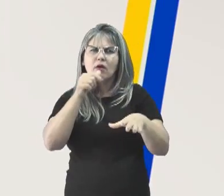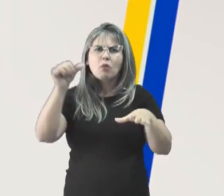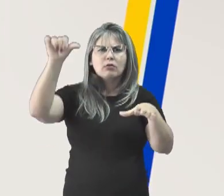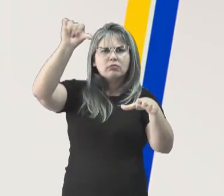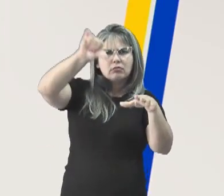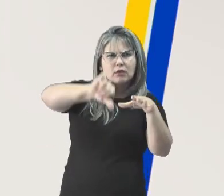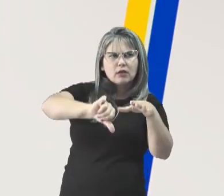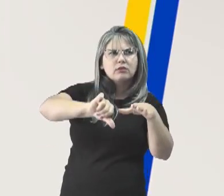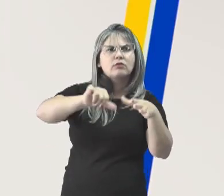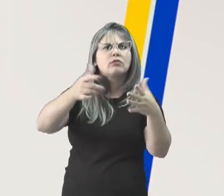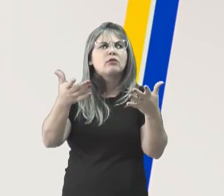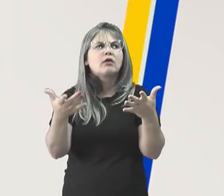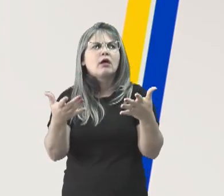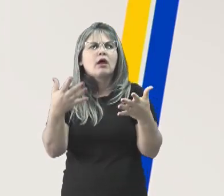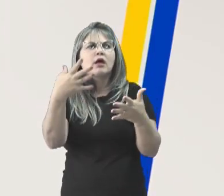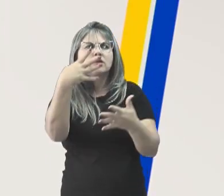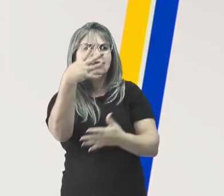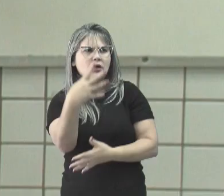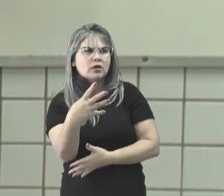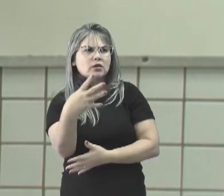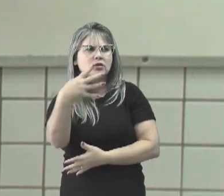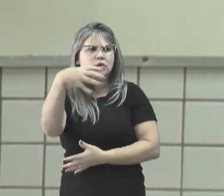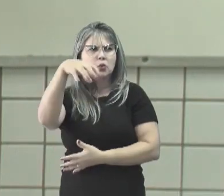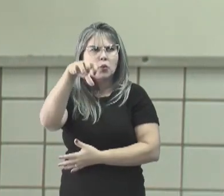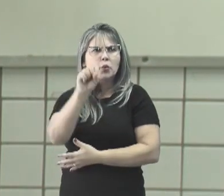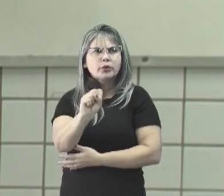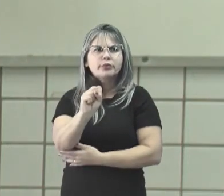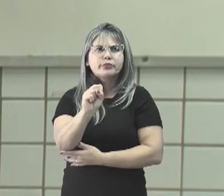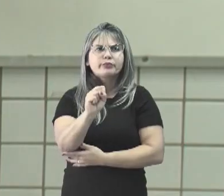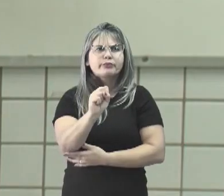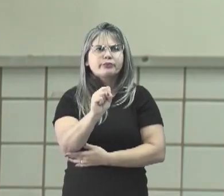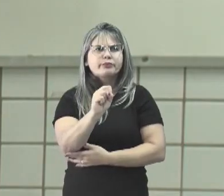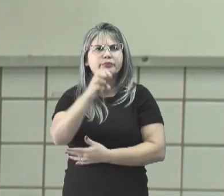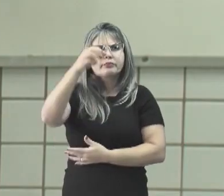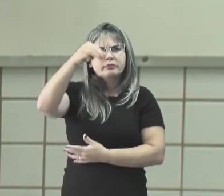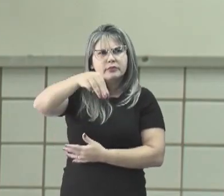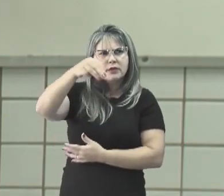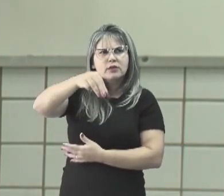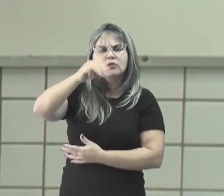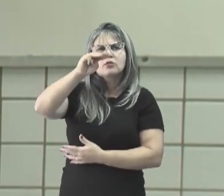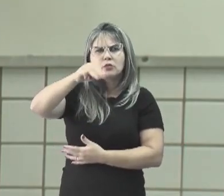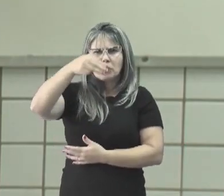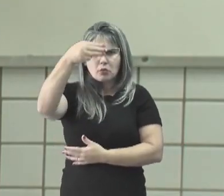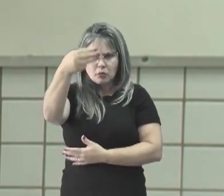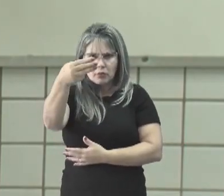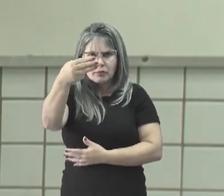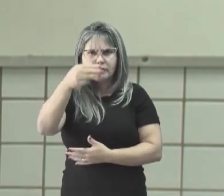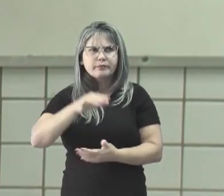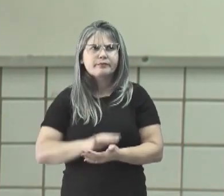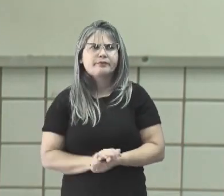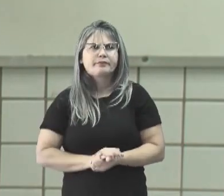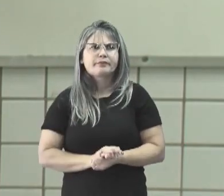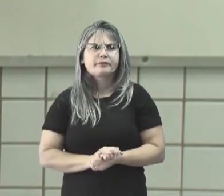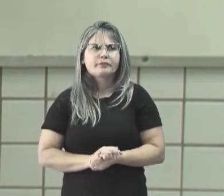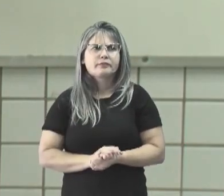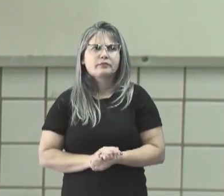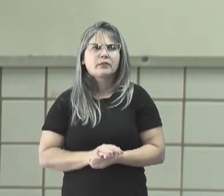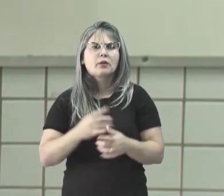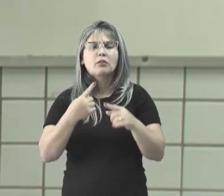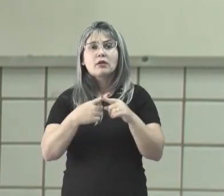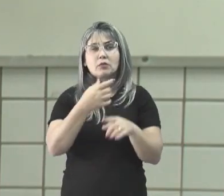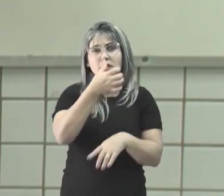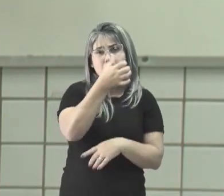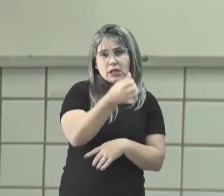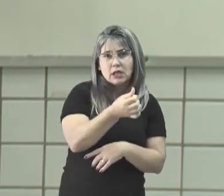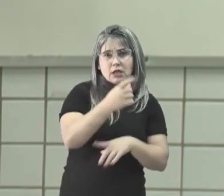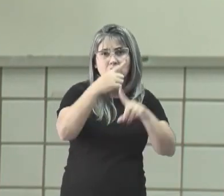deu o volume da piscina. Se você pegar aqui, ó, 6 metros de comprimento com 4 metros de largura,